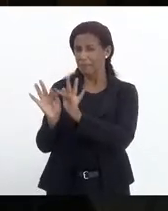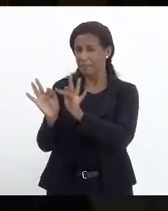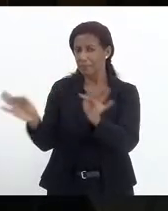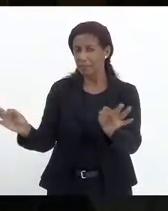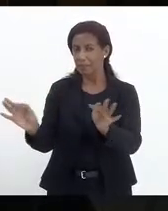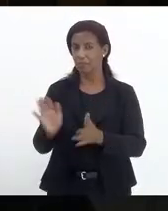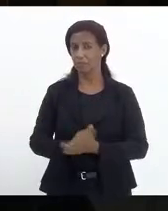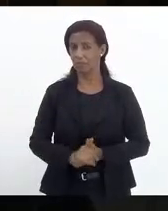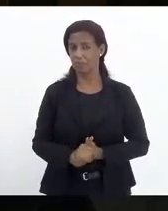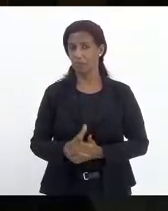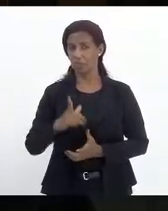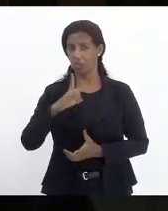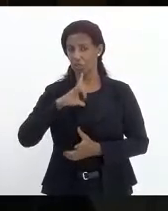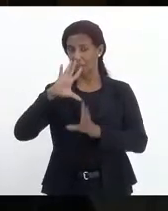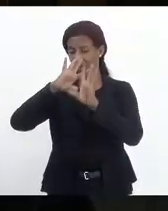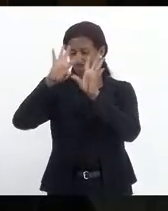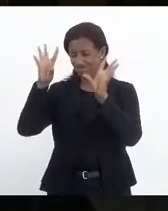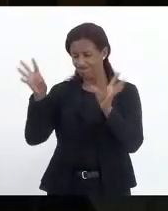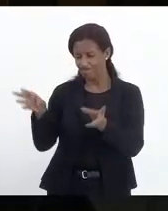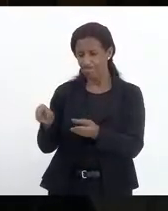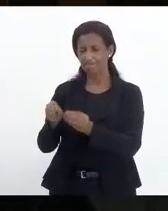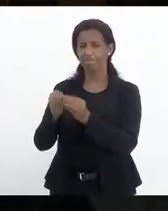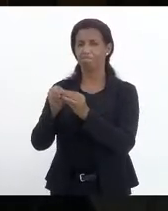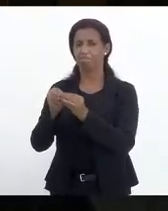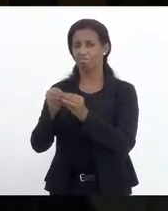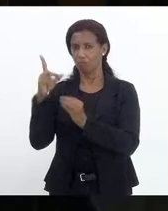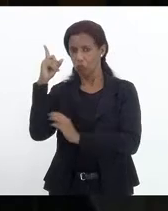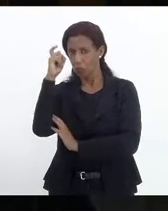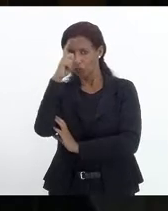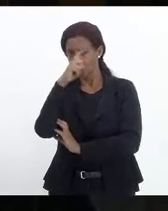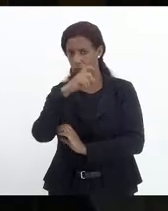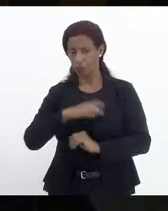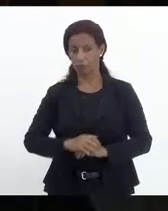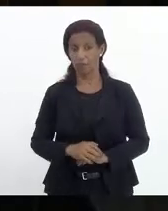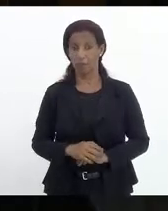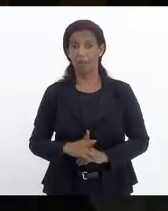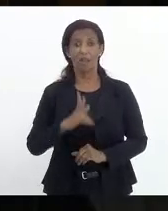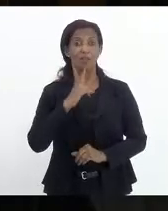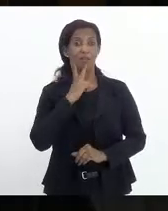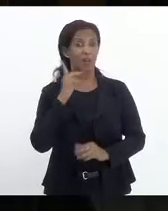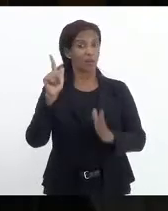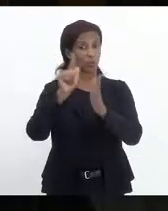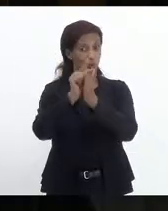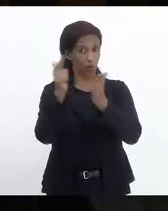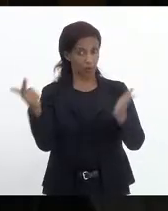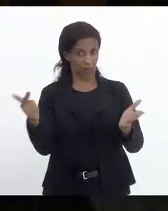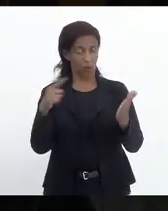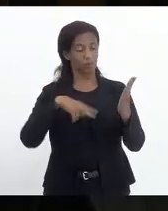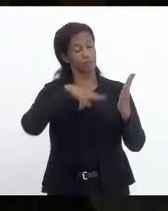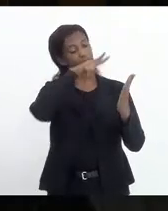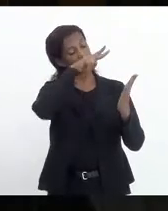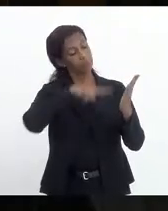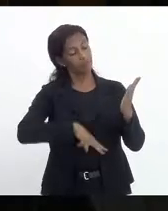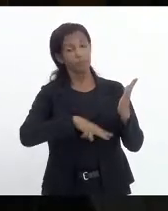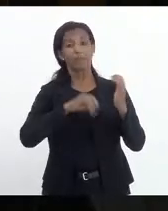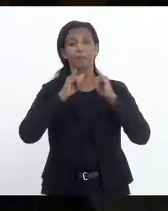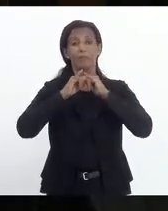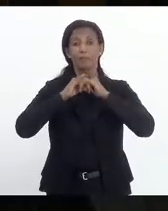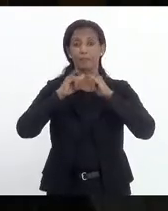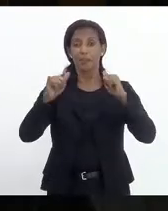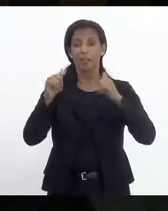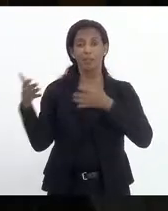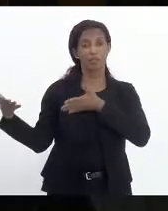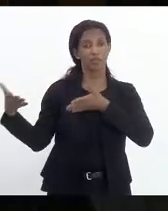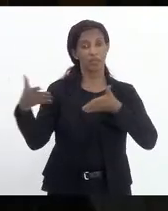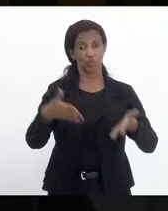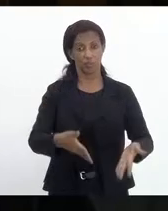já tem uma complexidade imensa diz a matéria do dia o que a mensagem